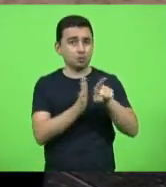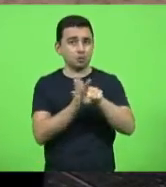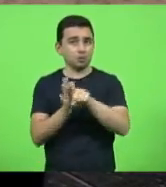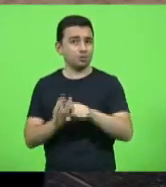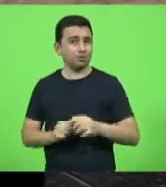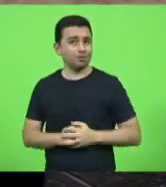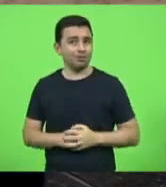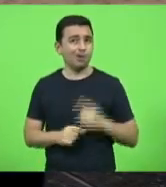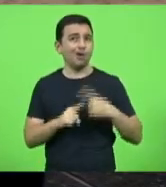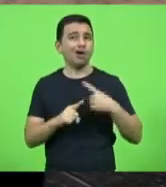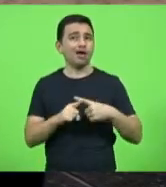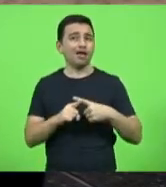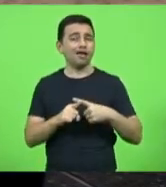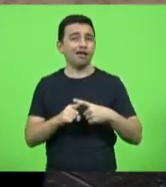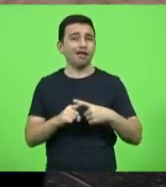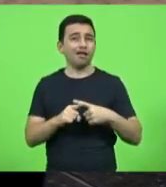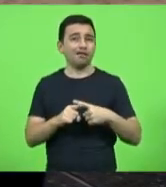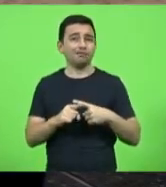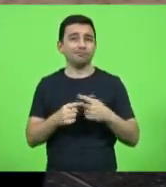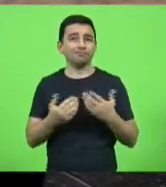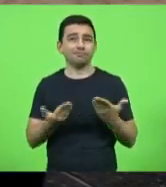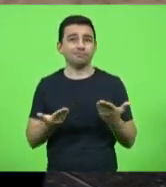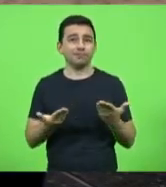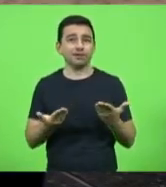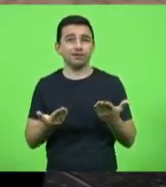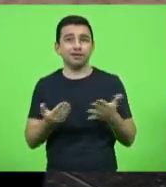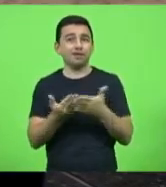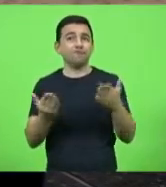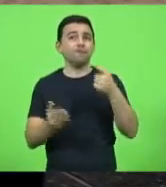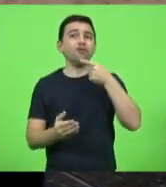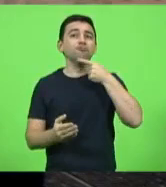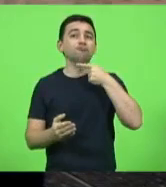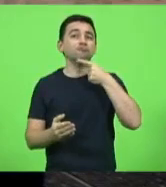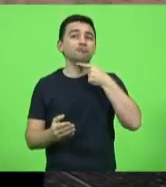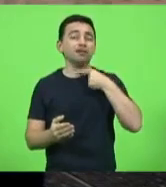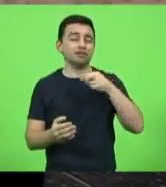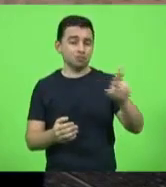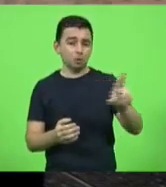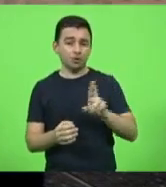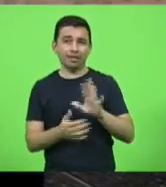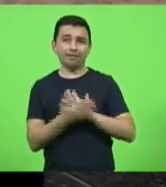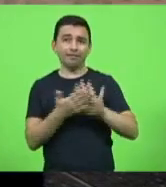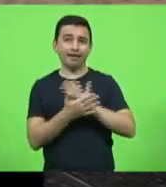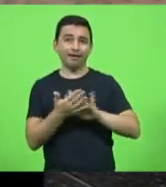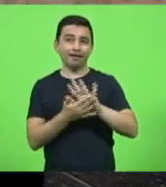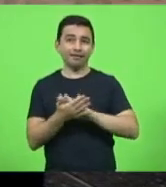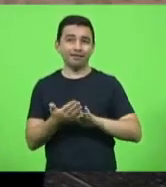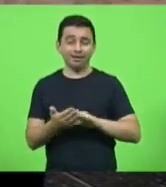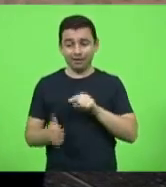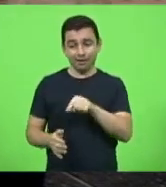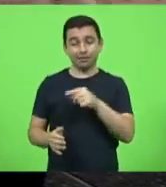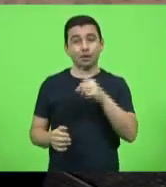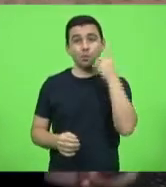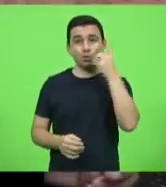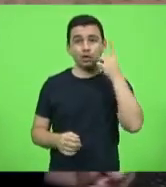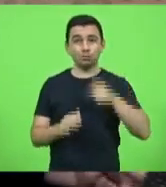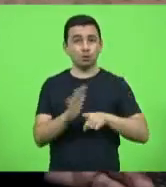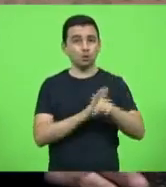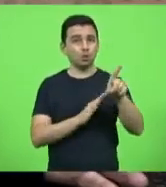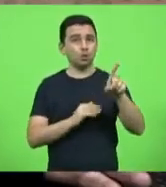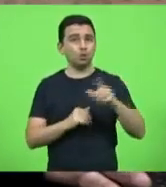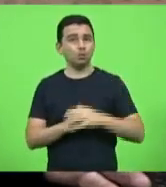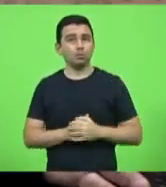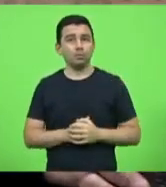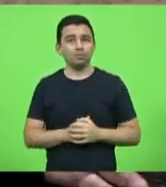o sujeito não está com vontade de responder aquilo que o deputado diligenciou, né, para independente.